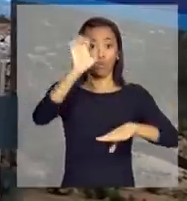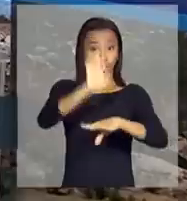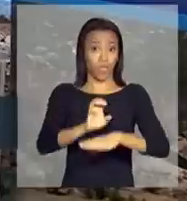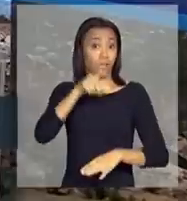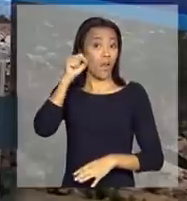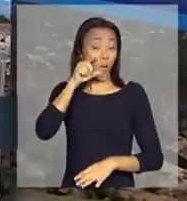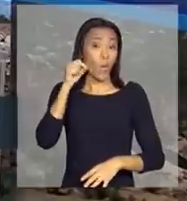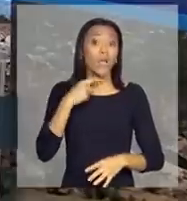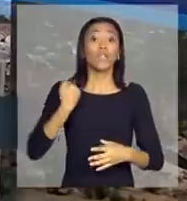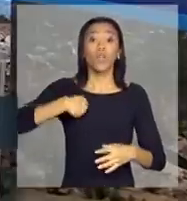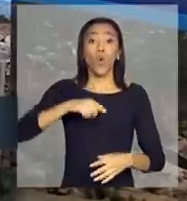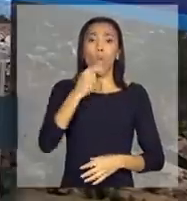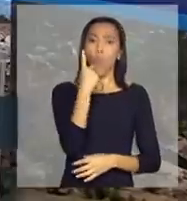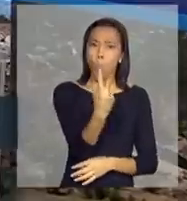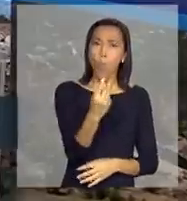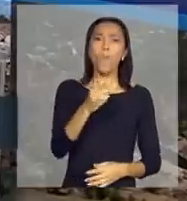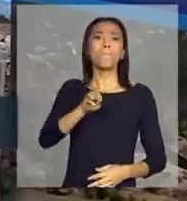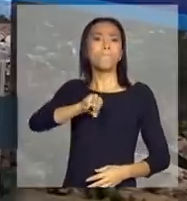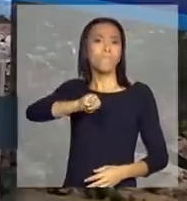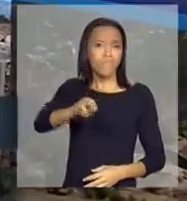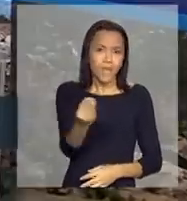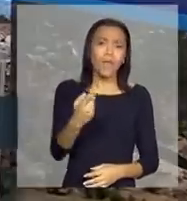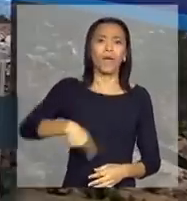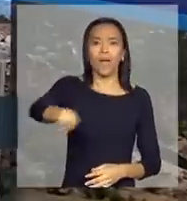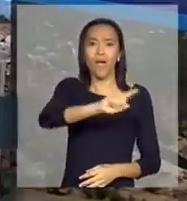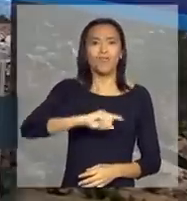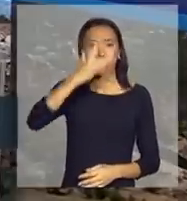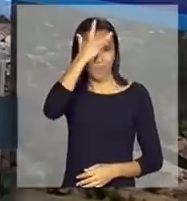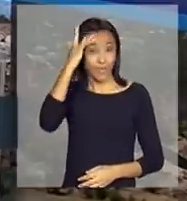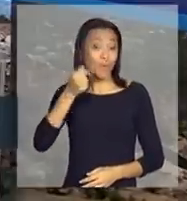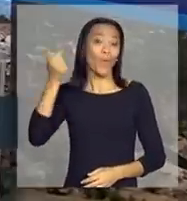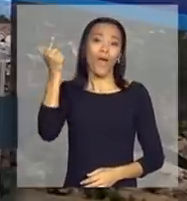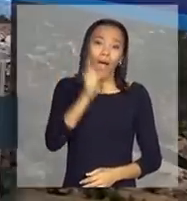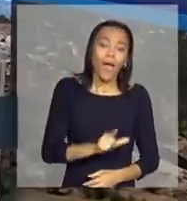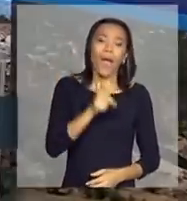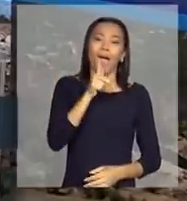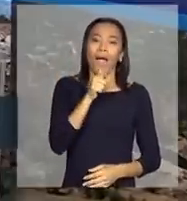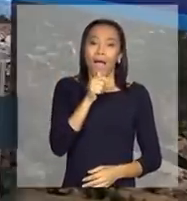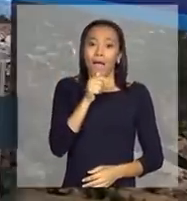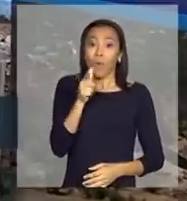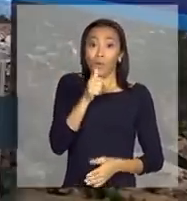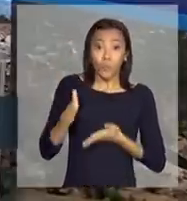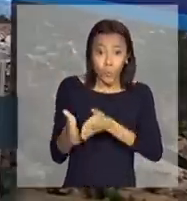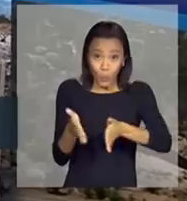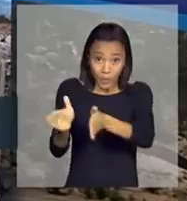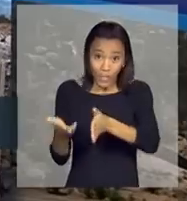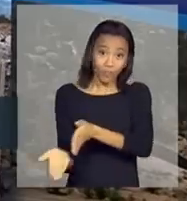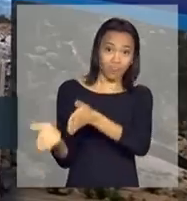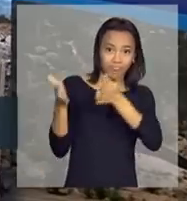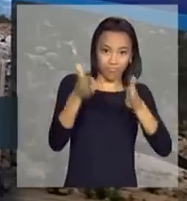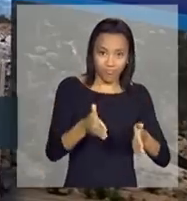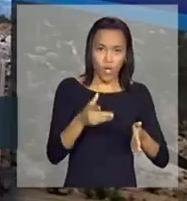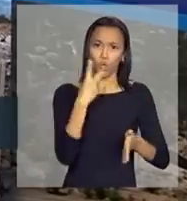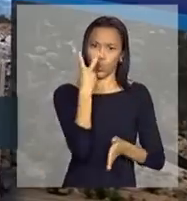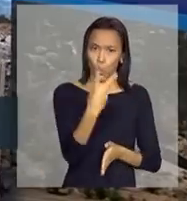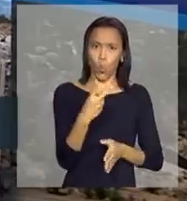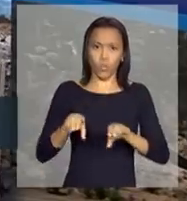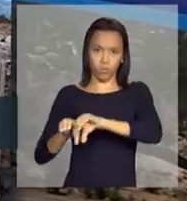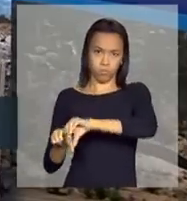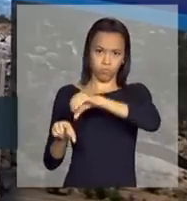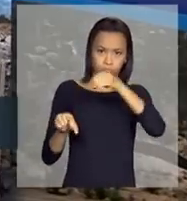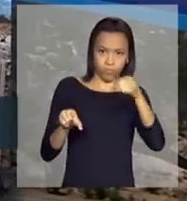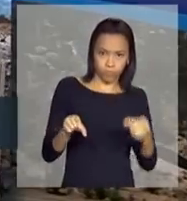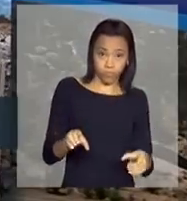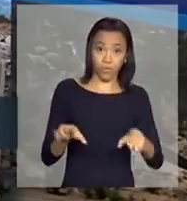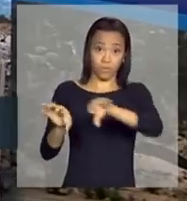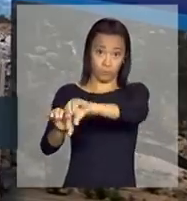que 1 milhão de pessoas sejam beneficiadas pelas águas do Rio São Francisco. Duas bombas foram instaladas à